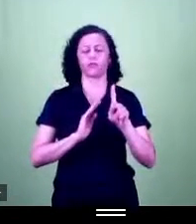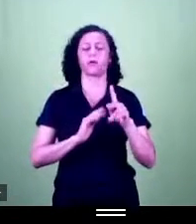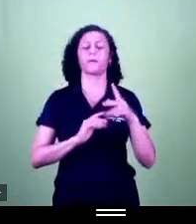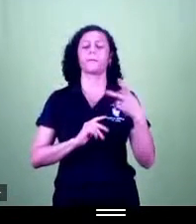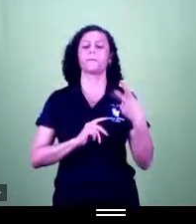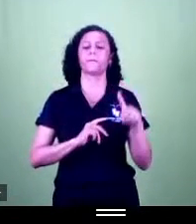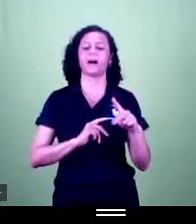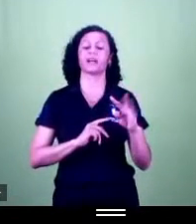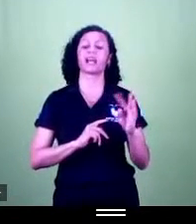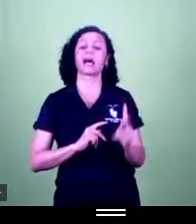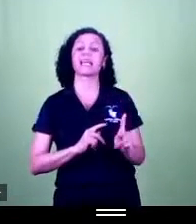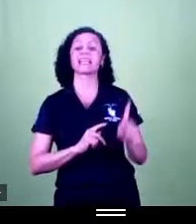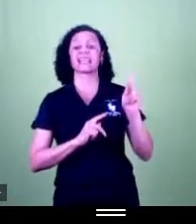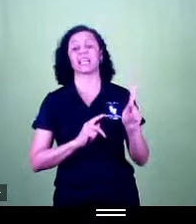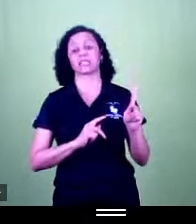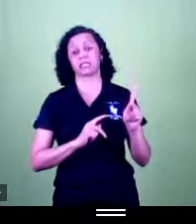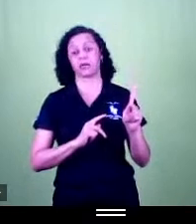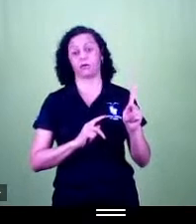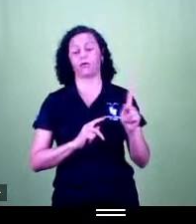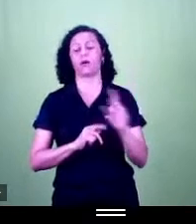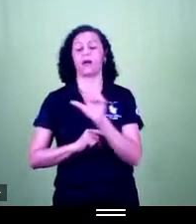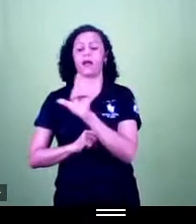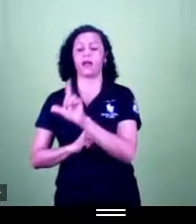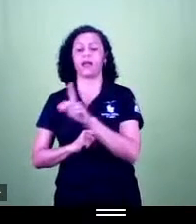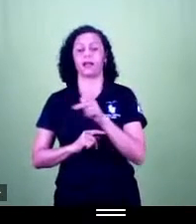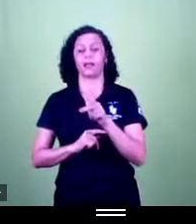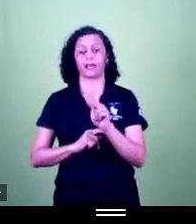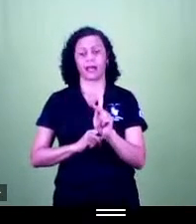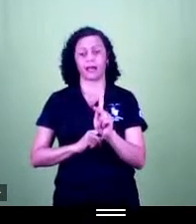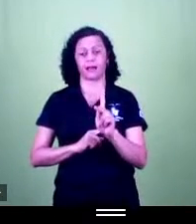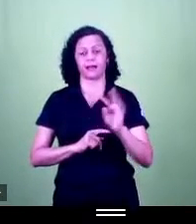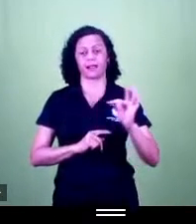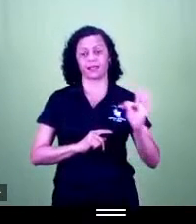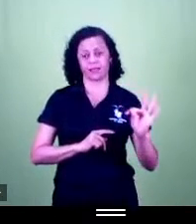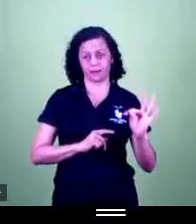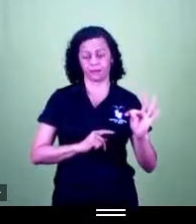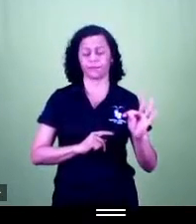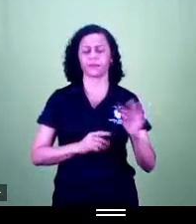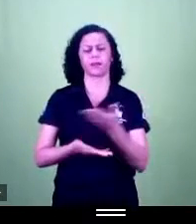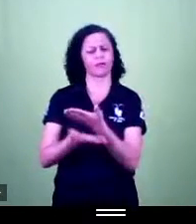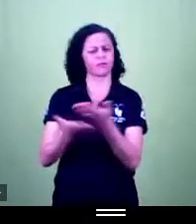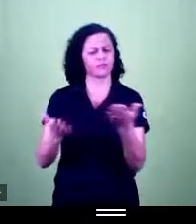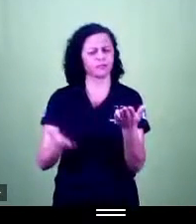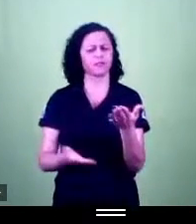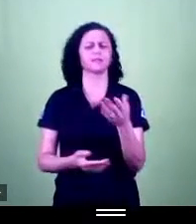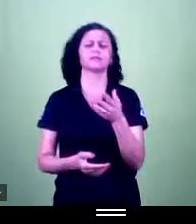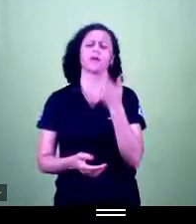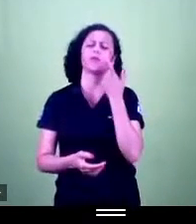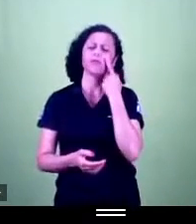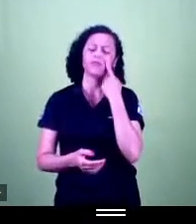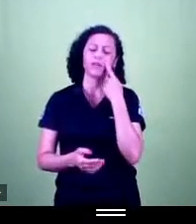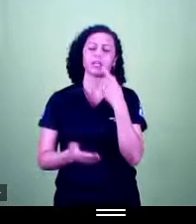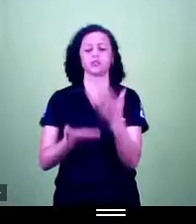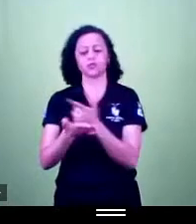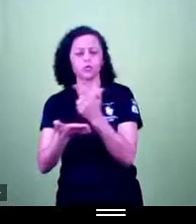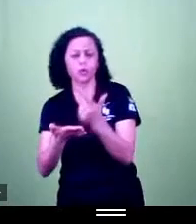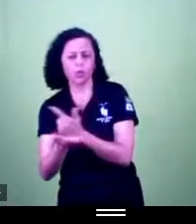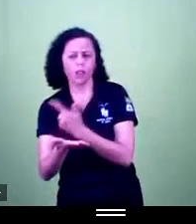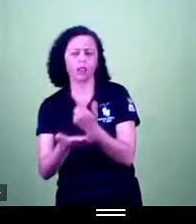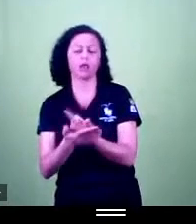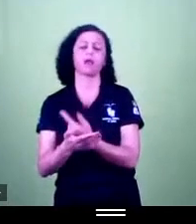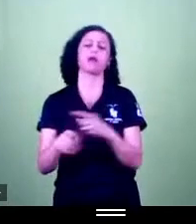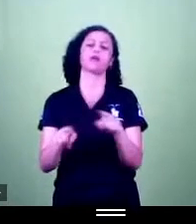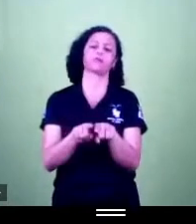LKT. Então é muito comum, vocês vão escutar isso muito em livros, videoaulas, enfim, né, LKC